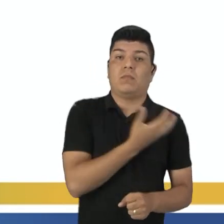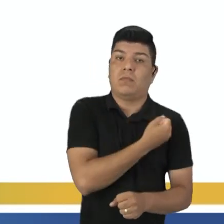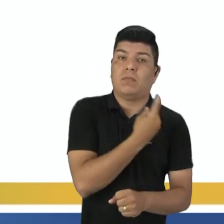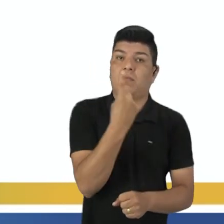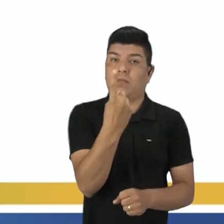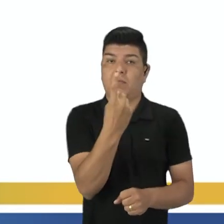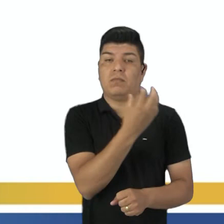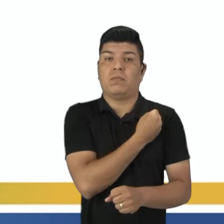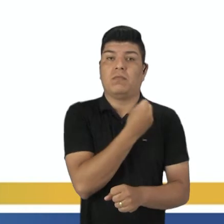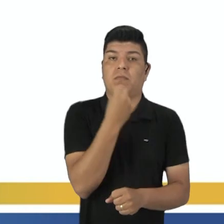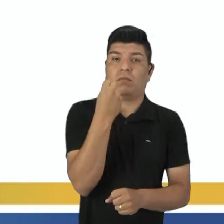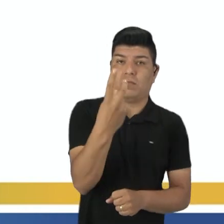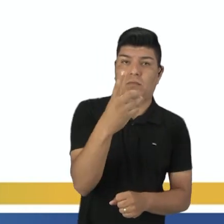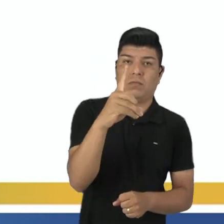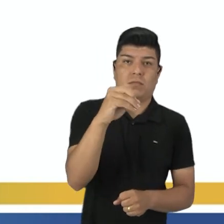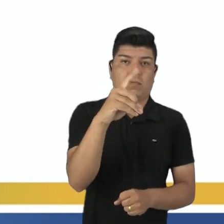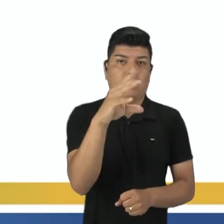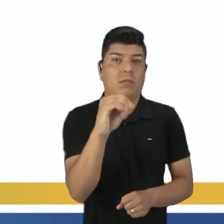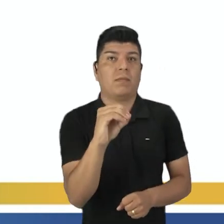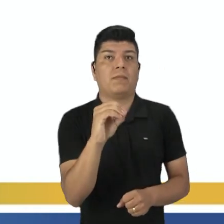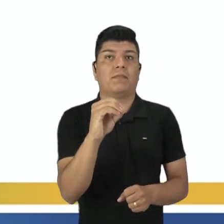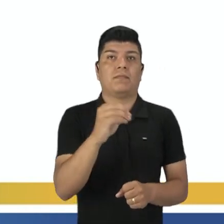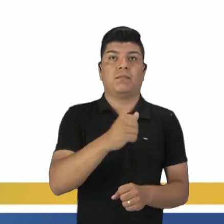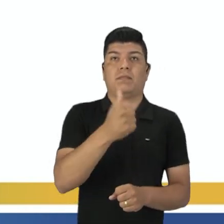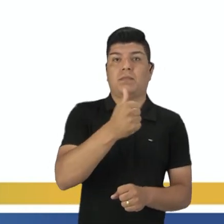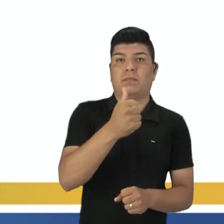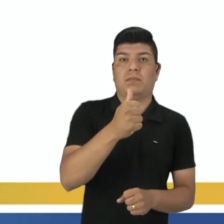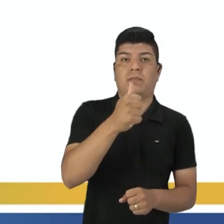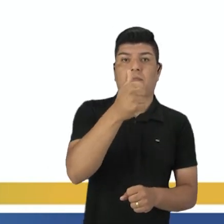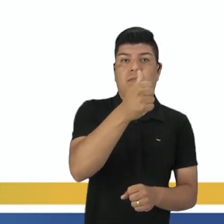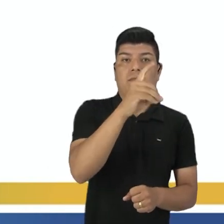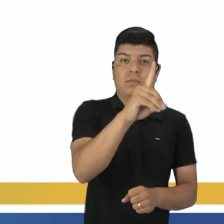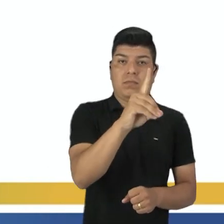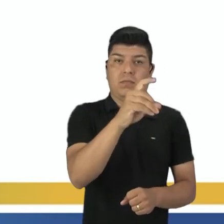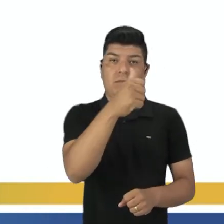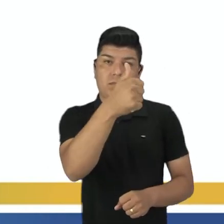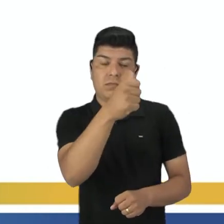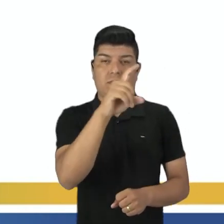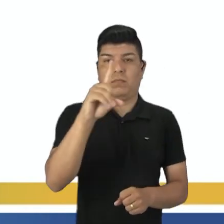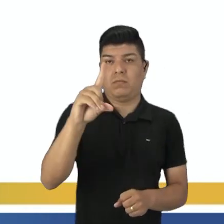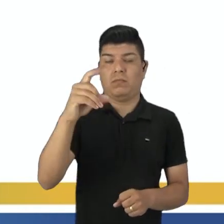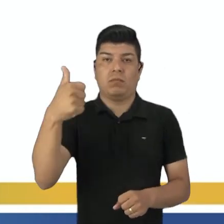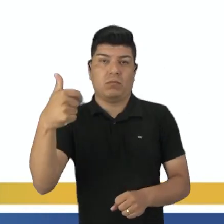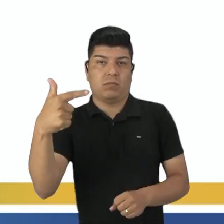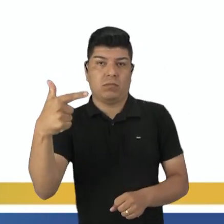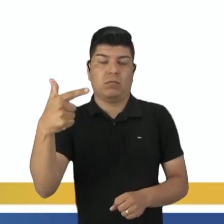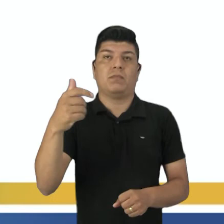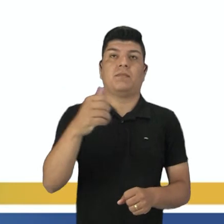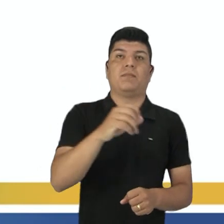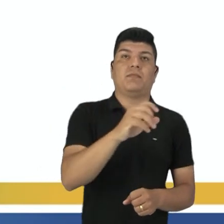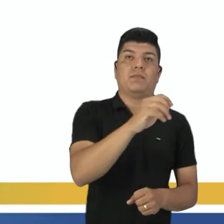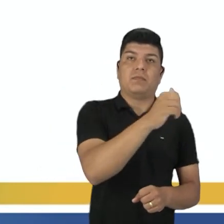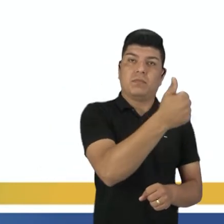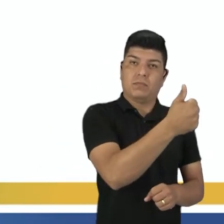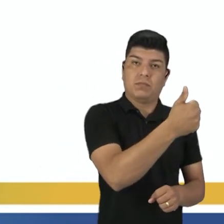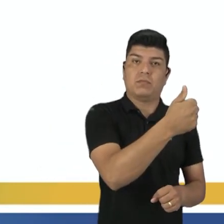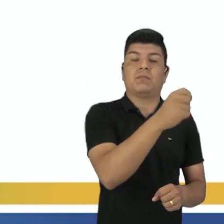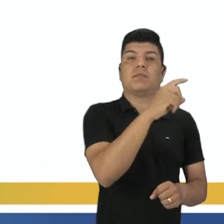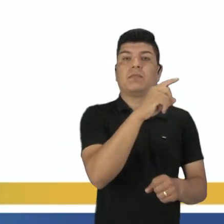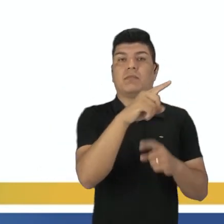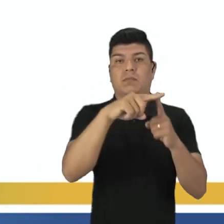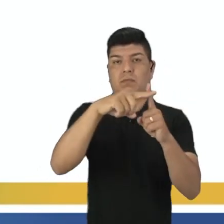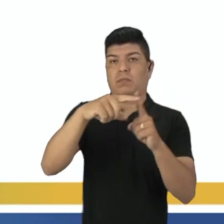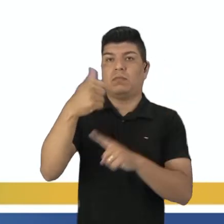no segundo dado, D1 indica primeiro dado e D2 indica segundo dado. Então, 1 do primeiro dado com 1 do segundo